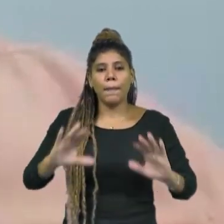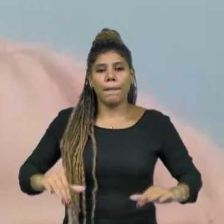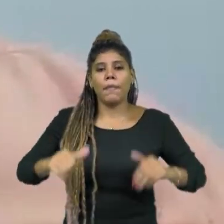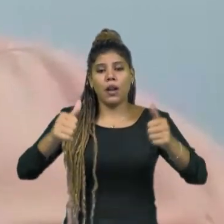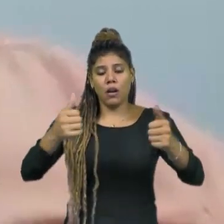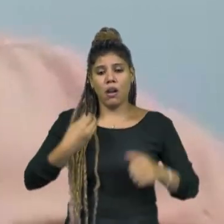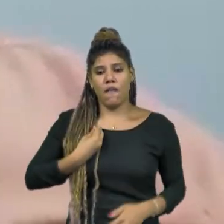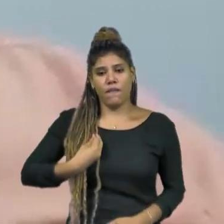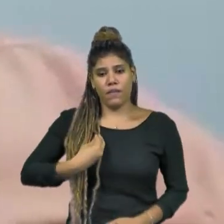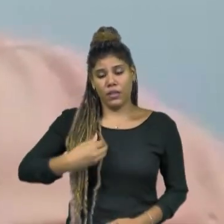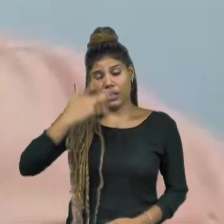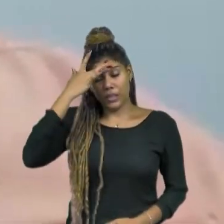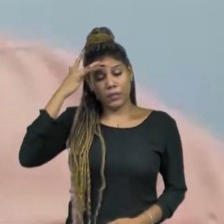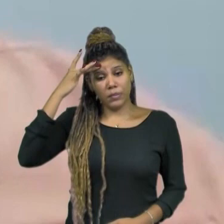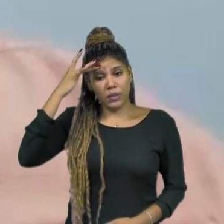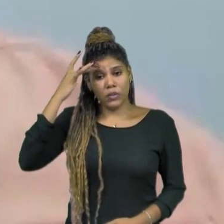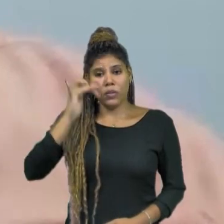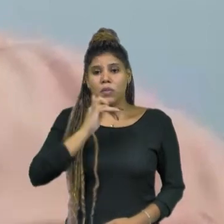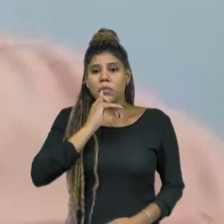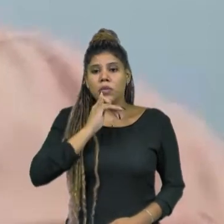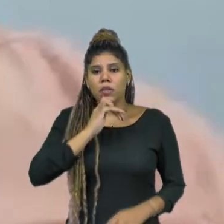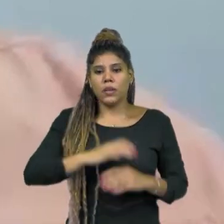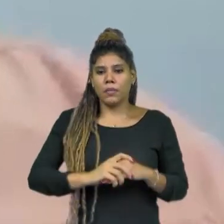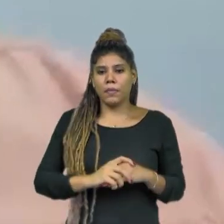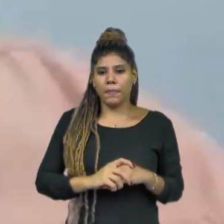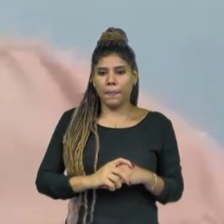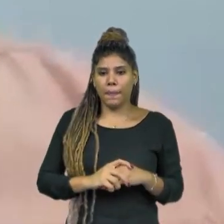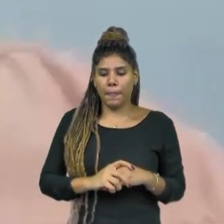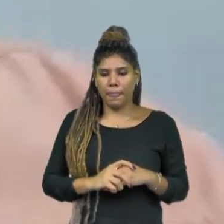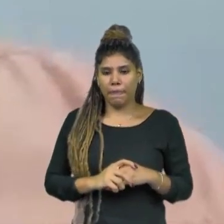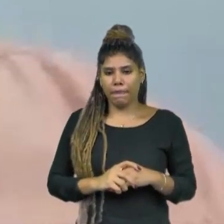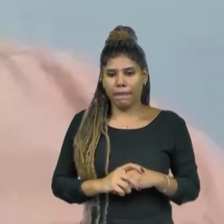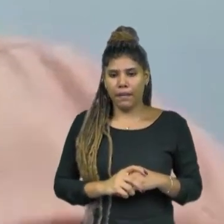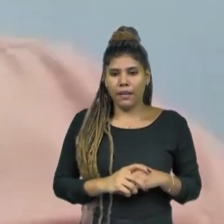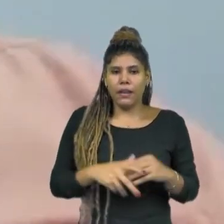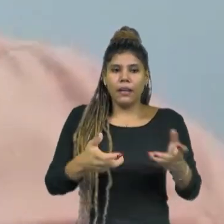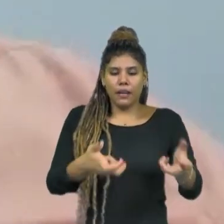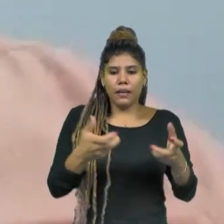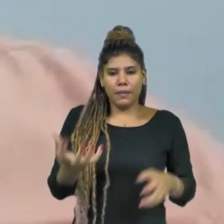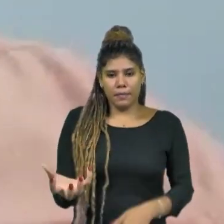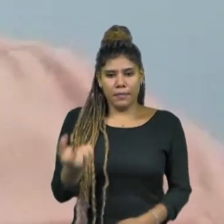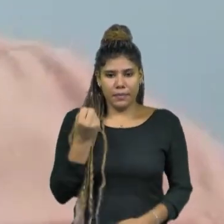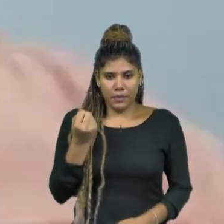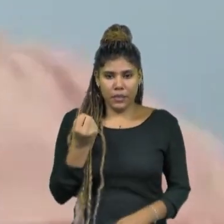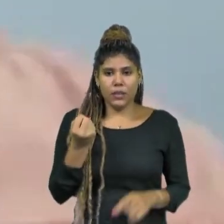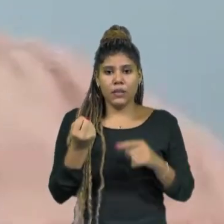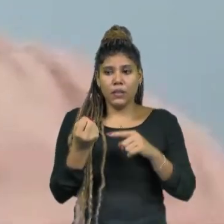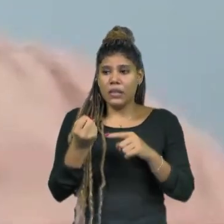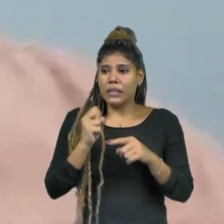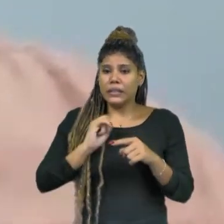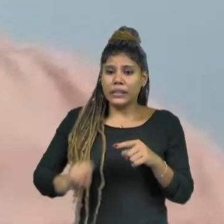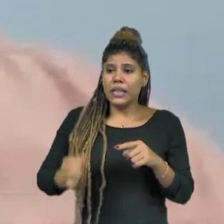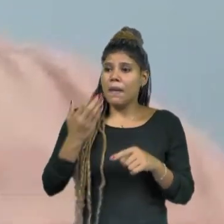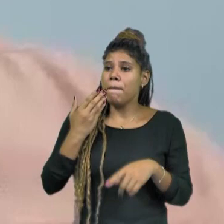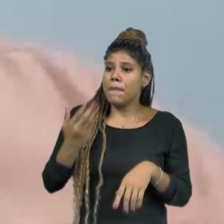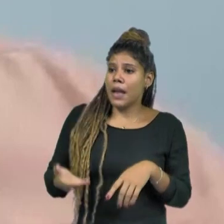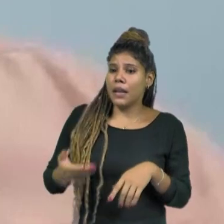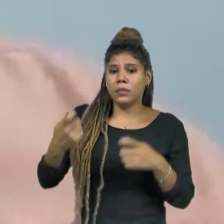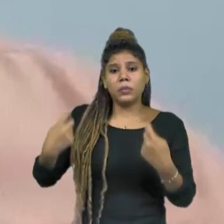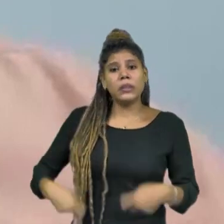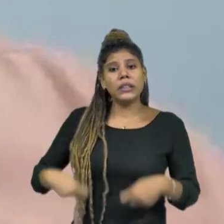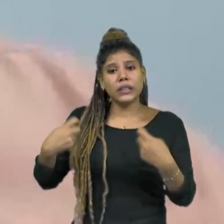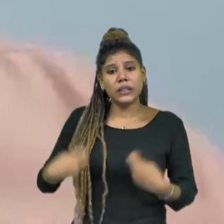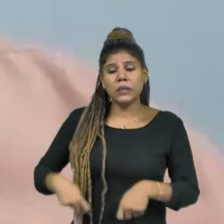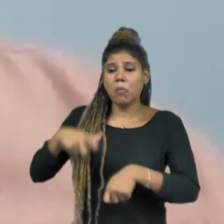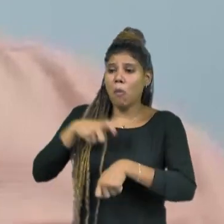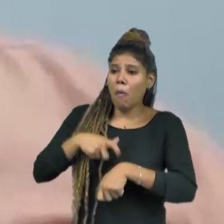daqueles que, quando vão atrás de um benefício, é porque tem alguma coisa que não está bem na sua vida e ele está precisando naquele momento